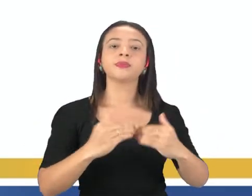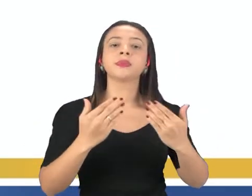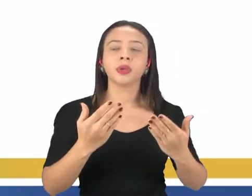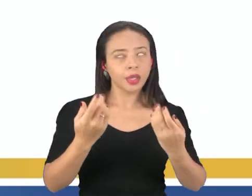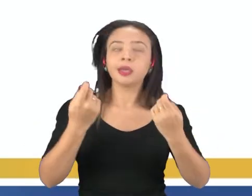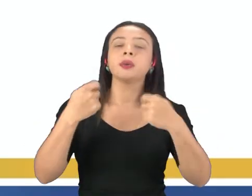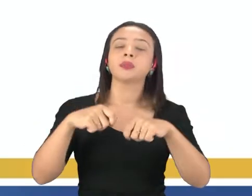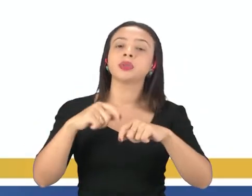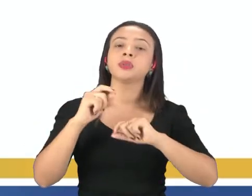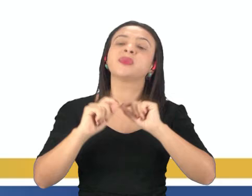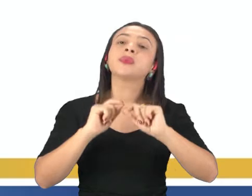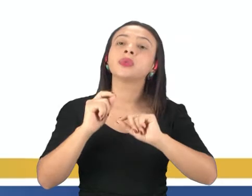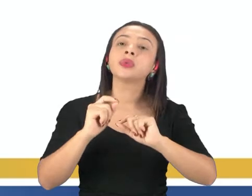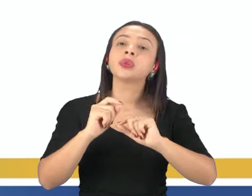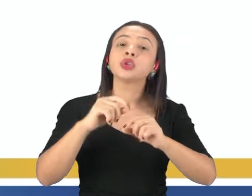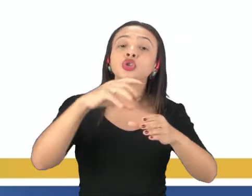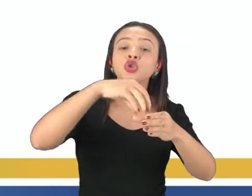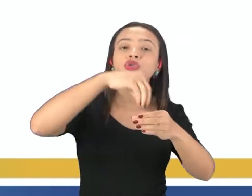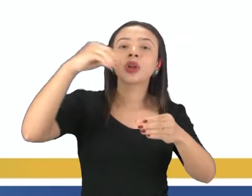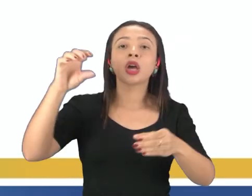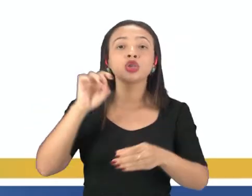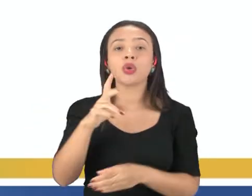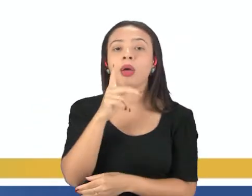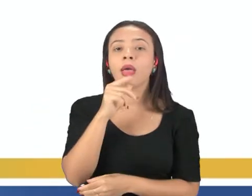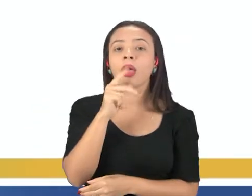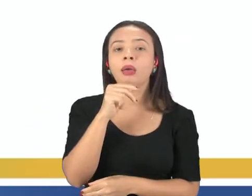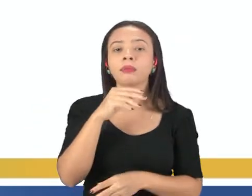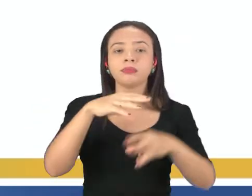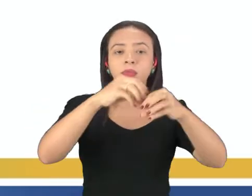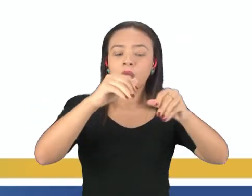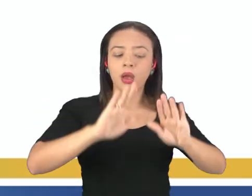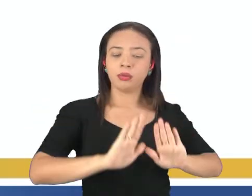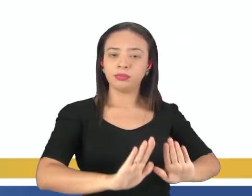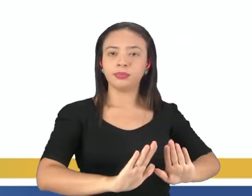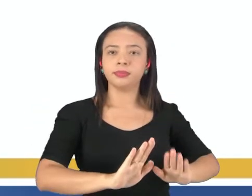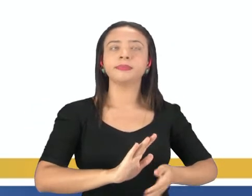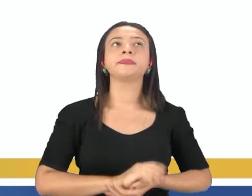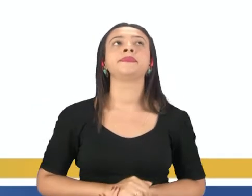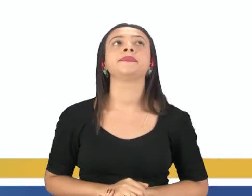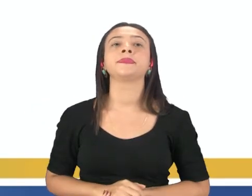eu consigo retirar só a água e deixar a terra no potinho separado.